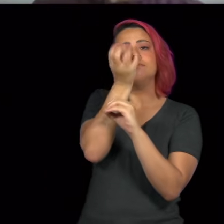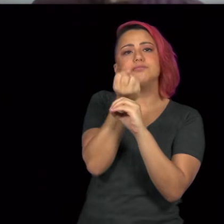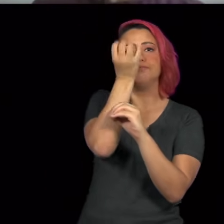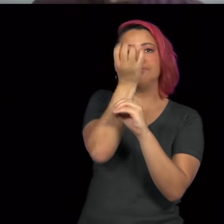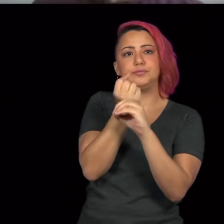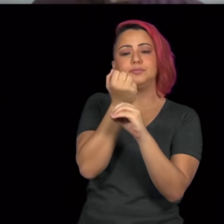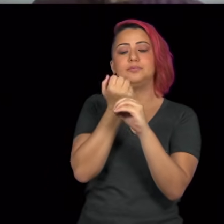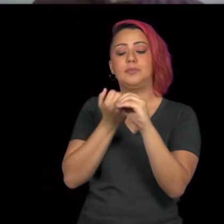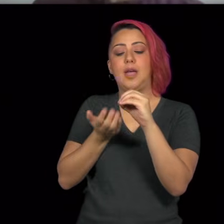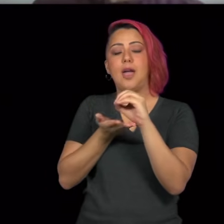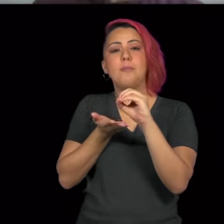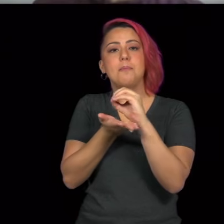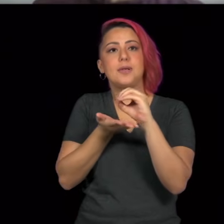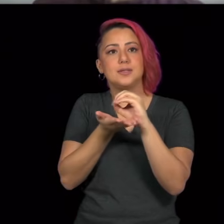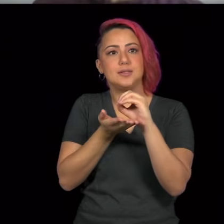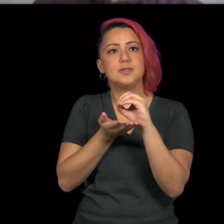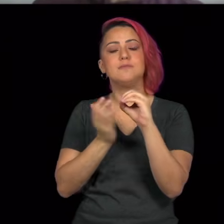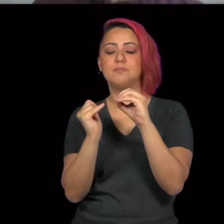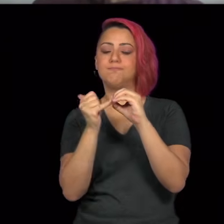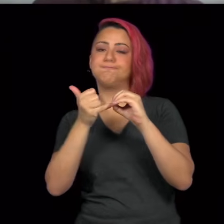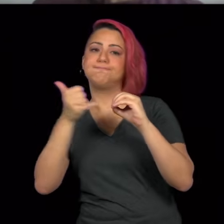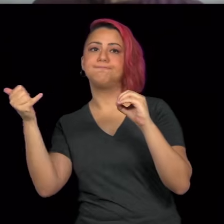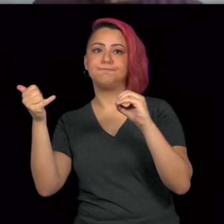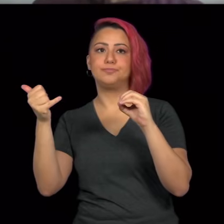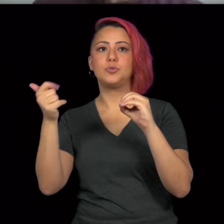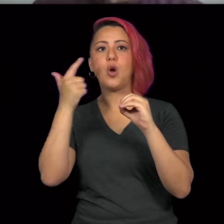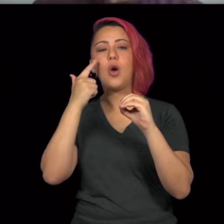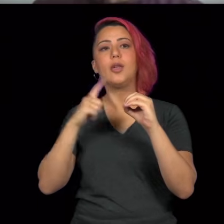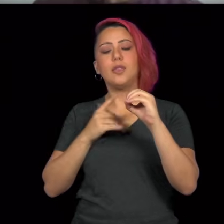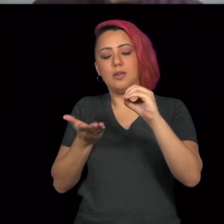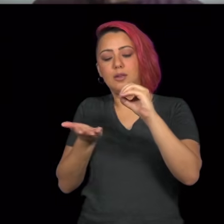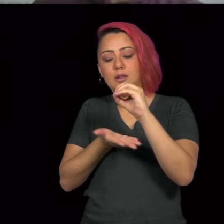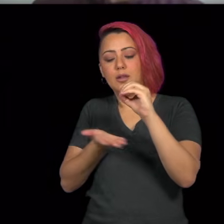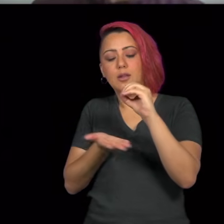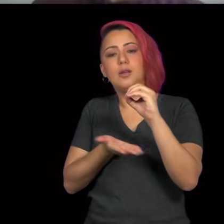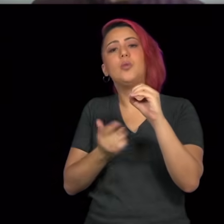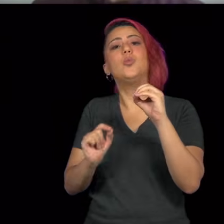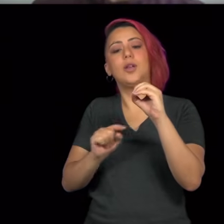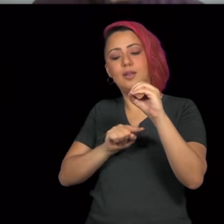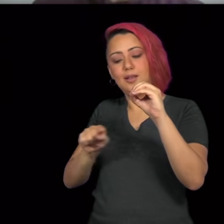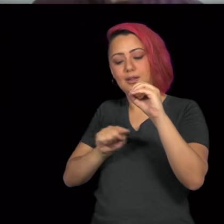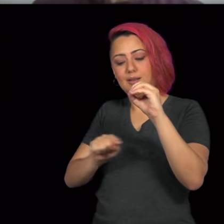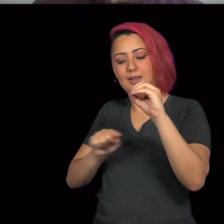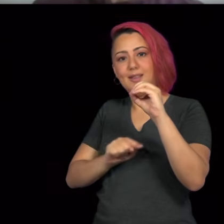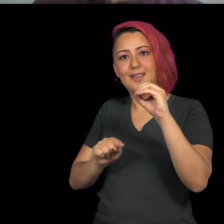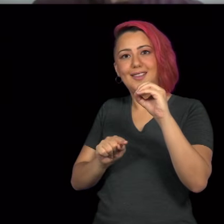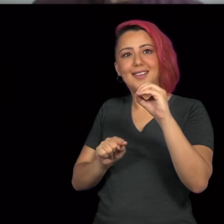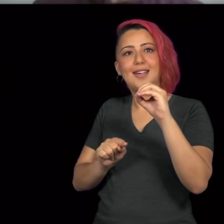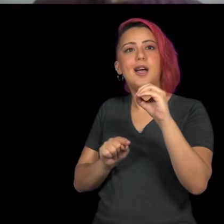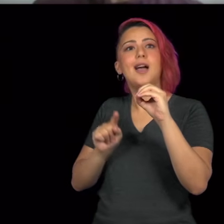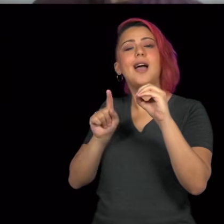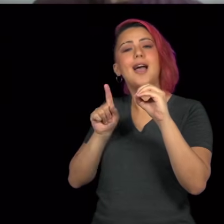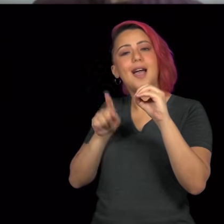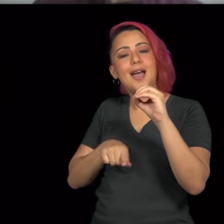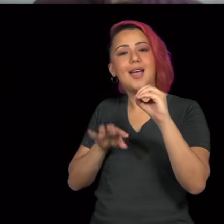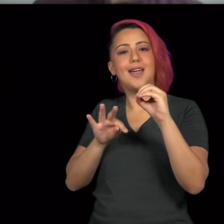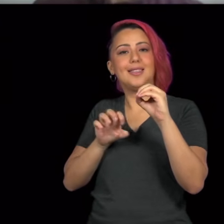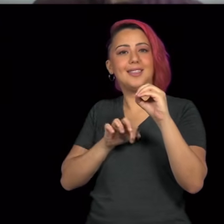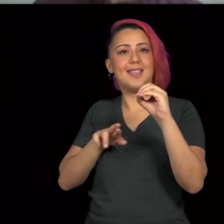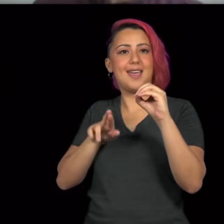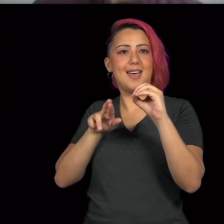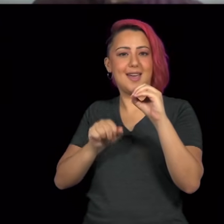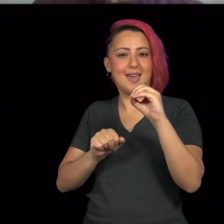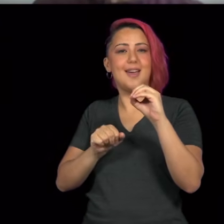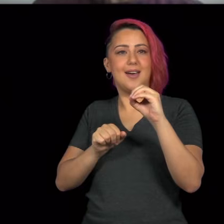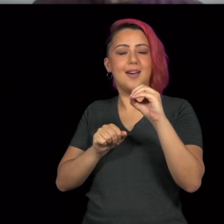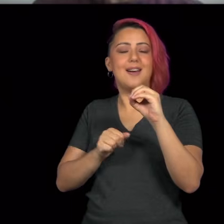a base, esse símbolo para indicar a terra, onde nós temos o aterramento através de um